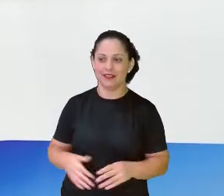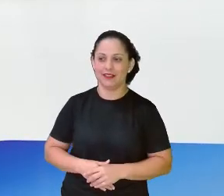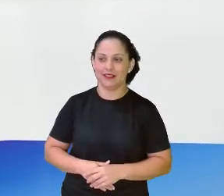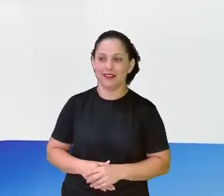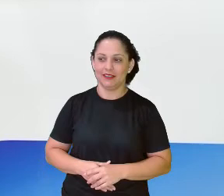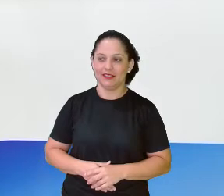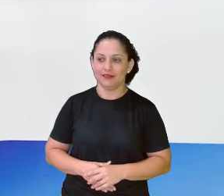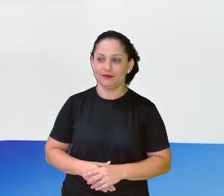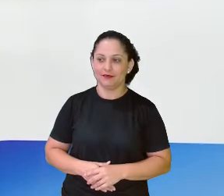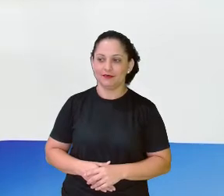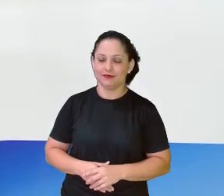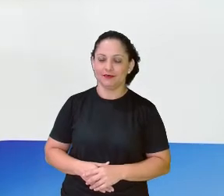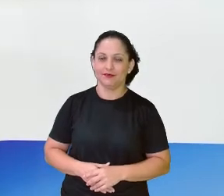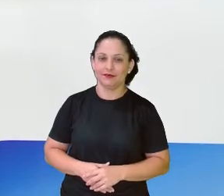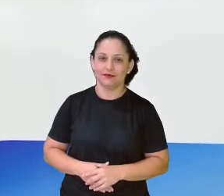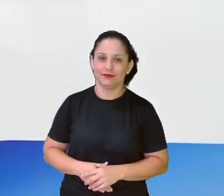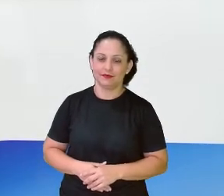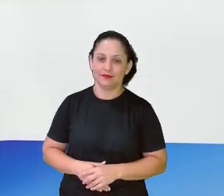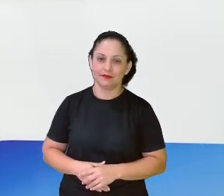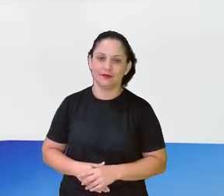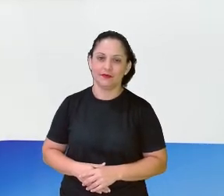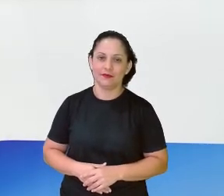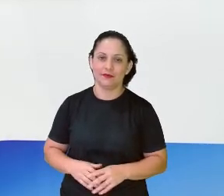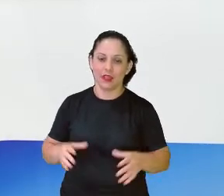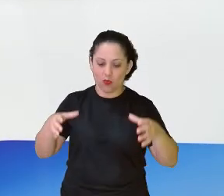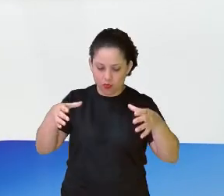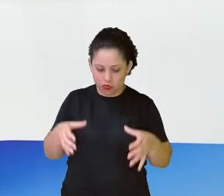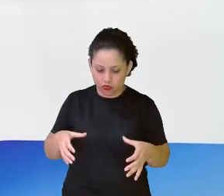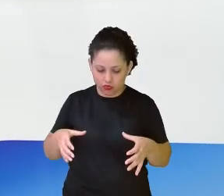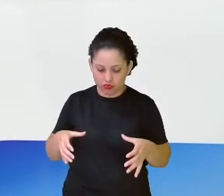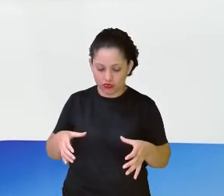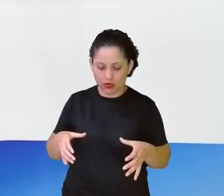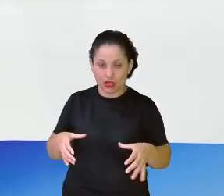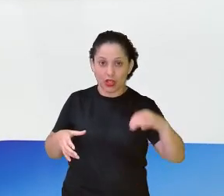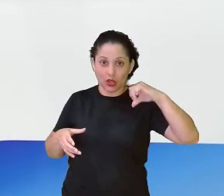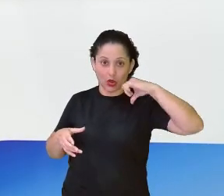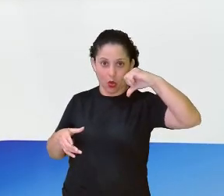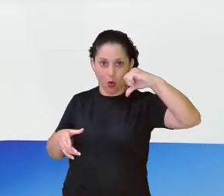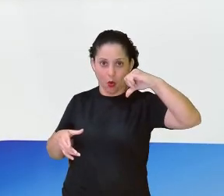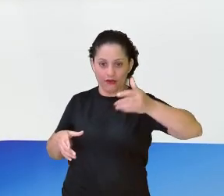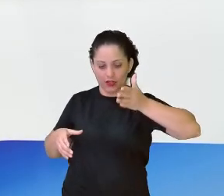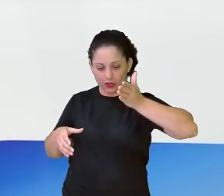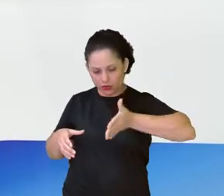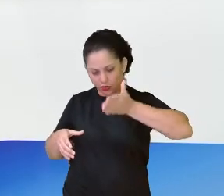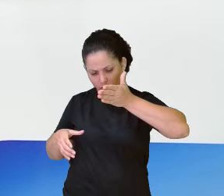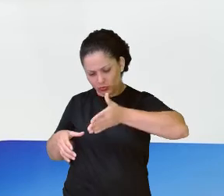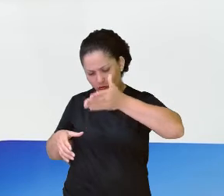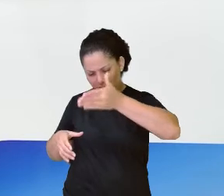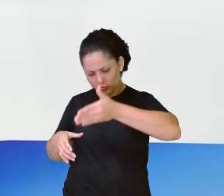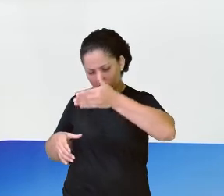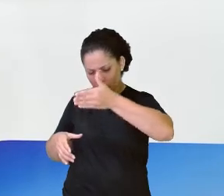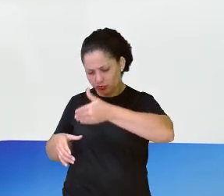aqui. Peguei o meu inteiro, dividi em 9 partes.